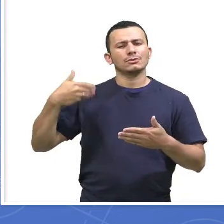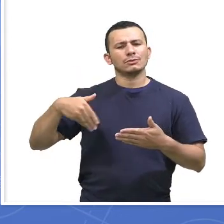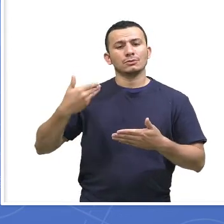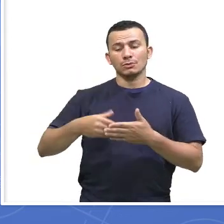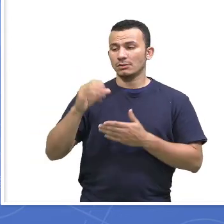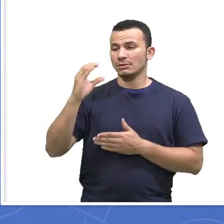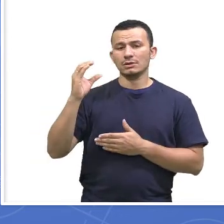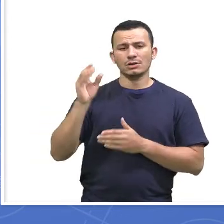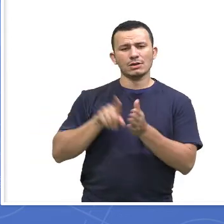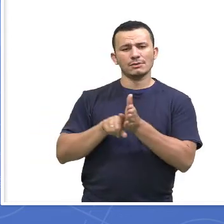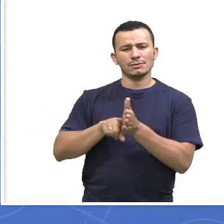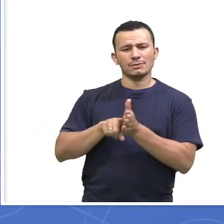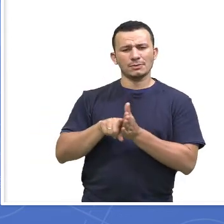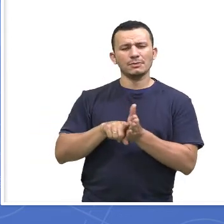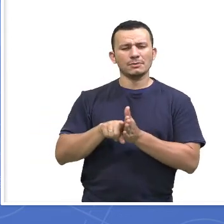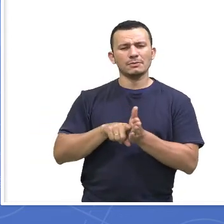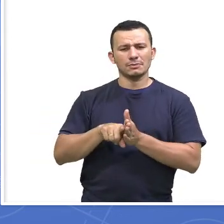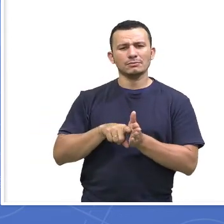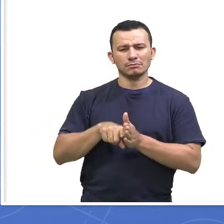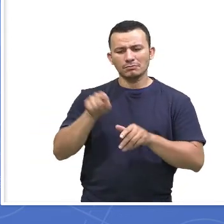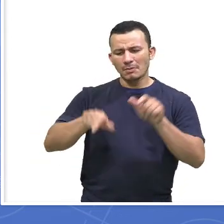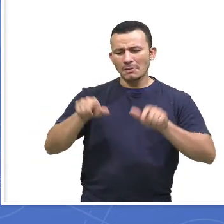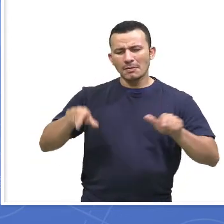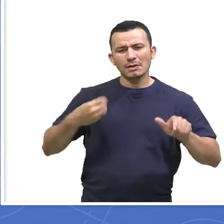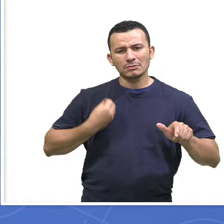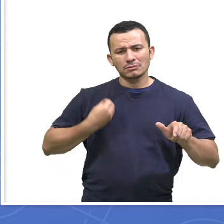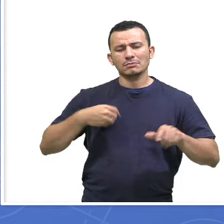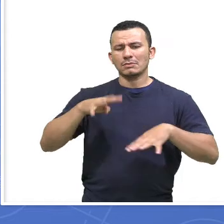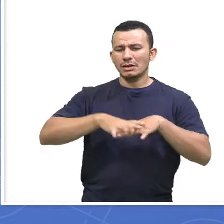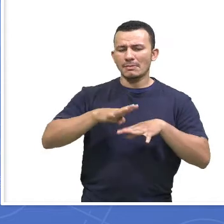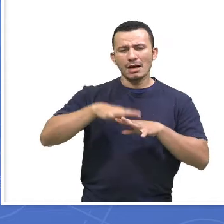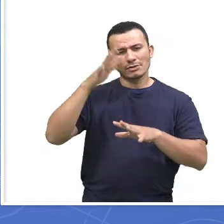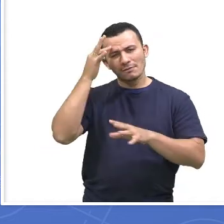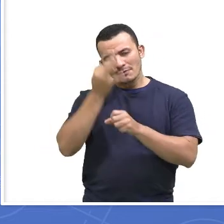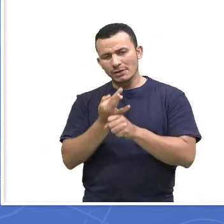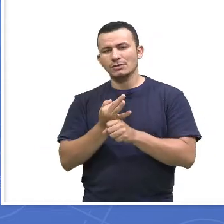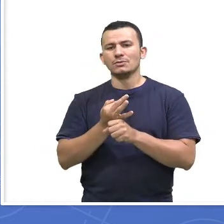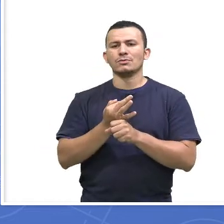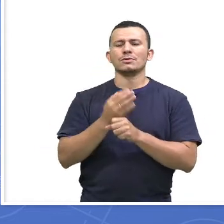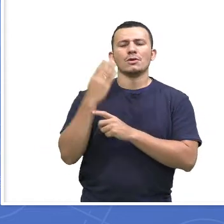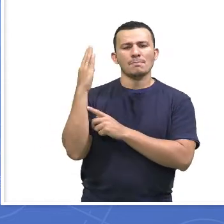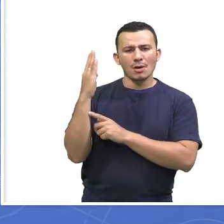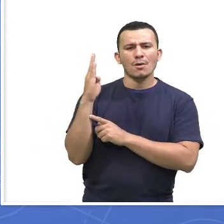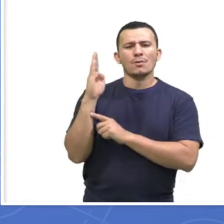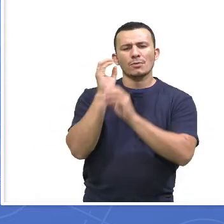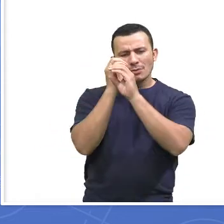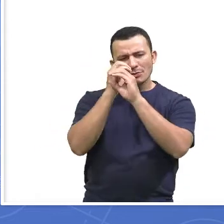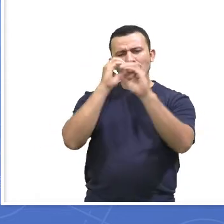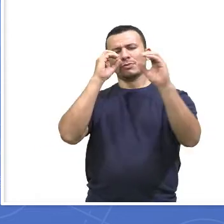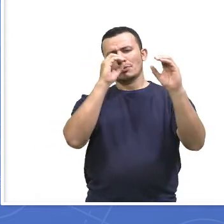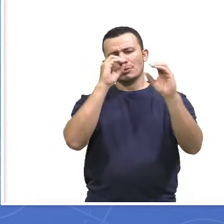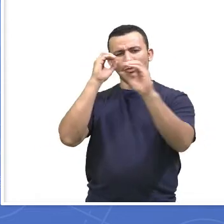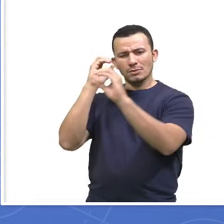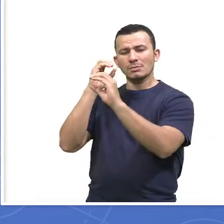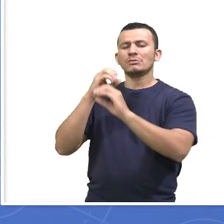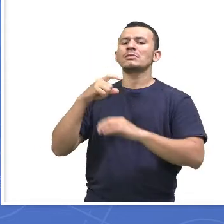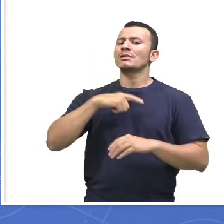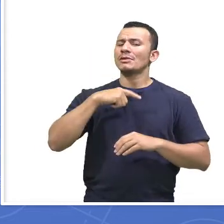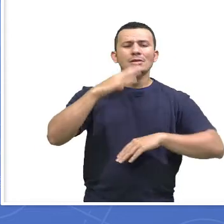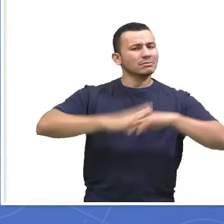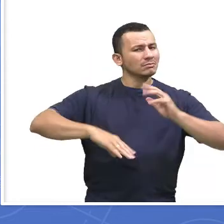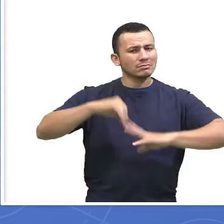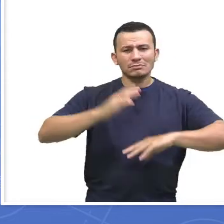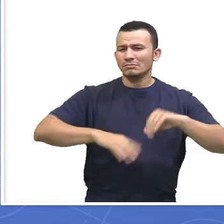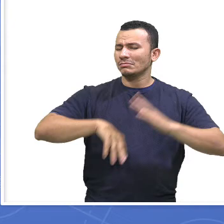Científica surgiram os cientistas, né? Matemáticos, físicos, biólogos, astrônomos, né? E